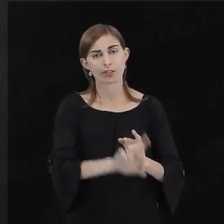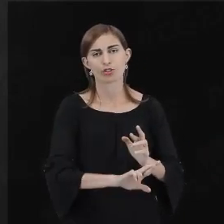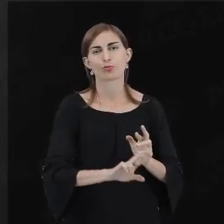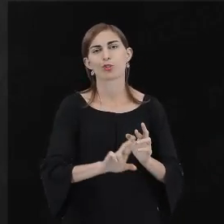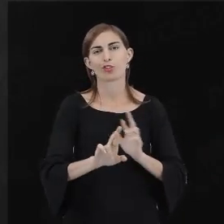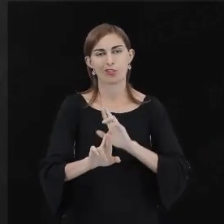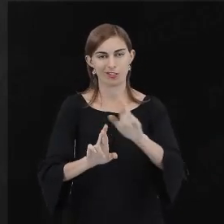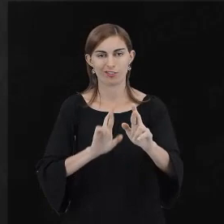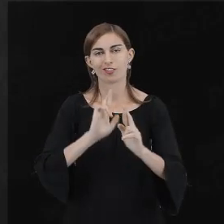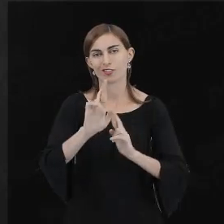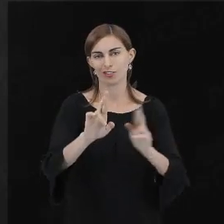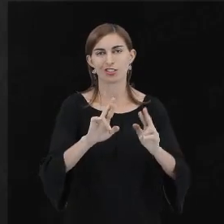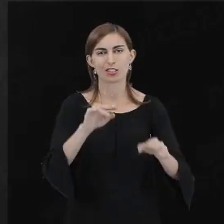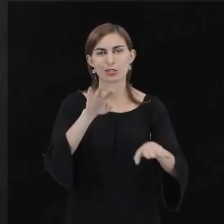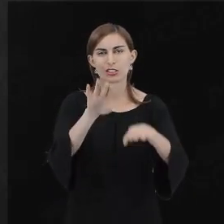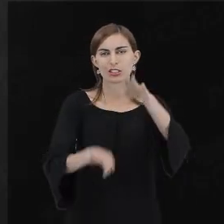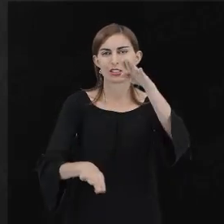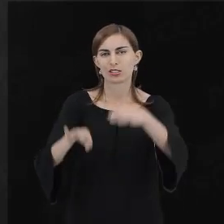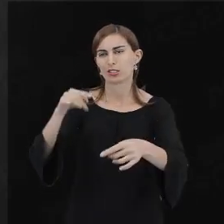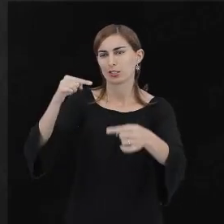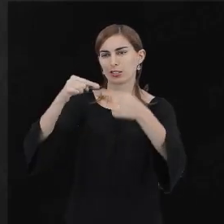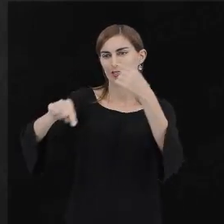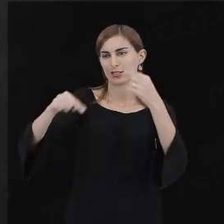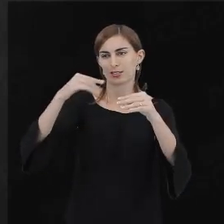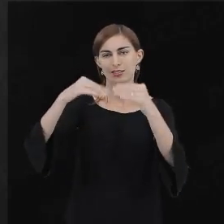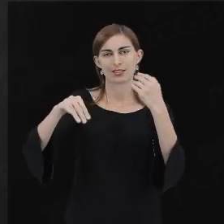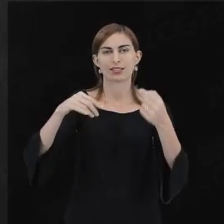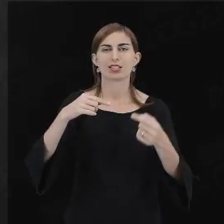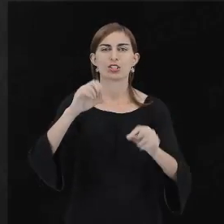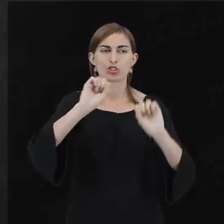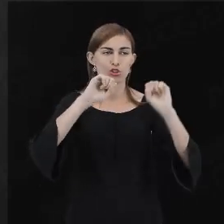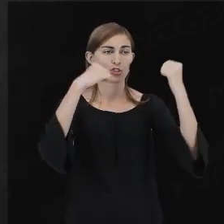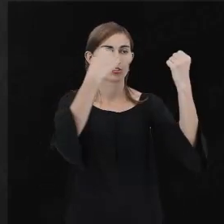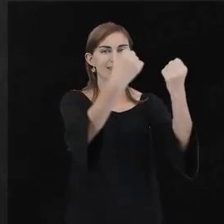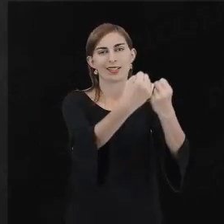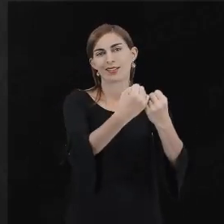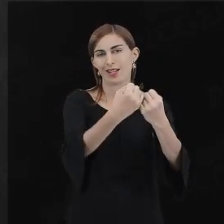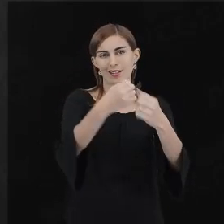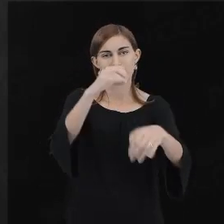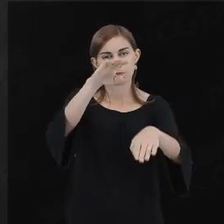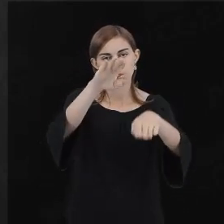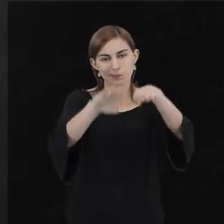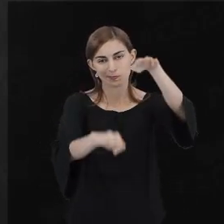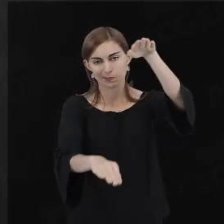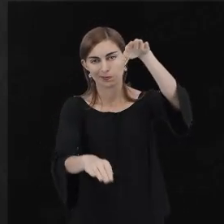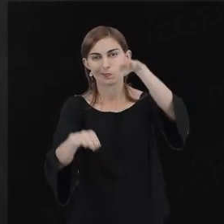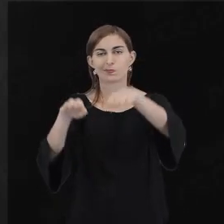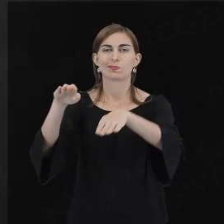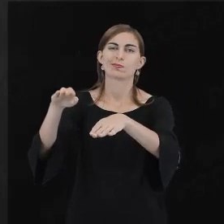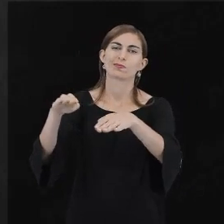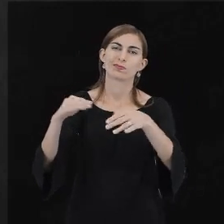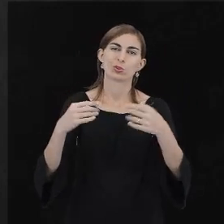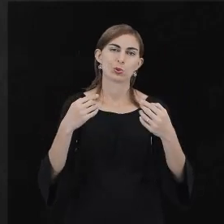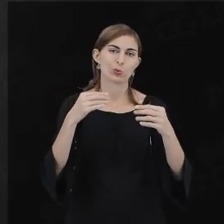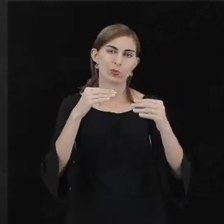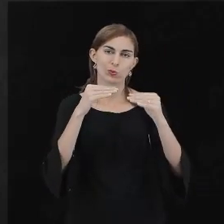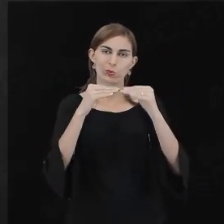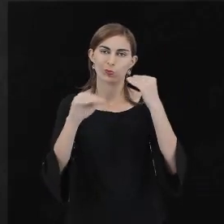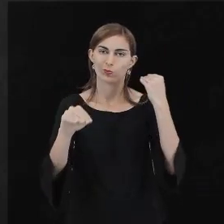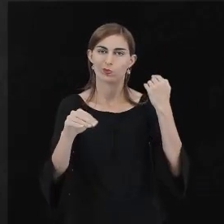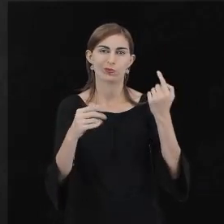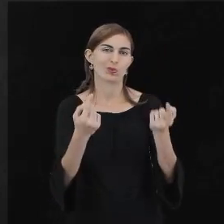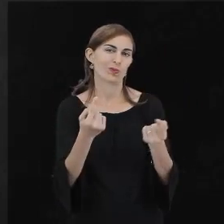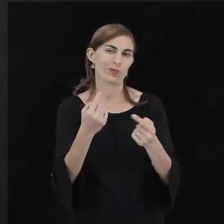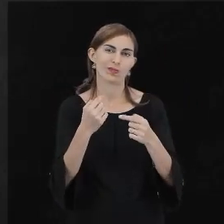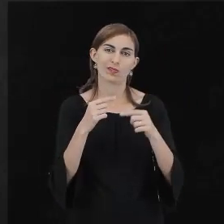resposta às profundas desigualdades que a gente tem, não apenas sociais, mas desigualdades de oportunidades escolares, né? Então,